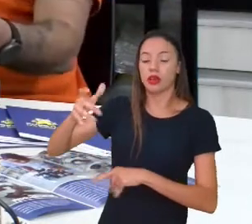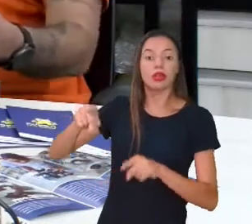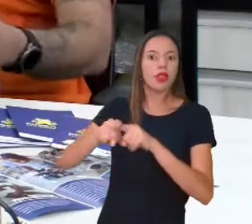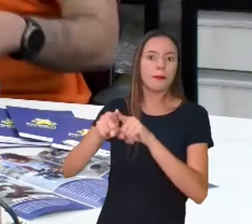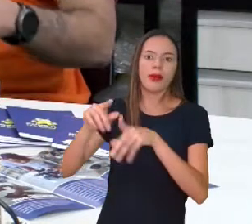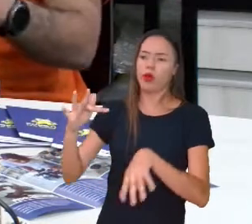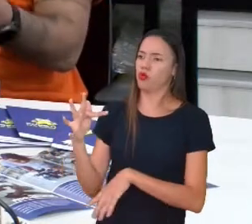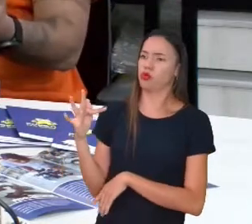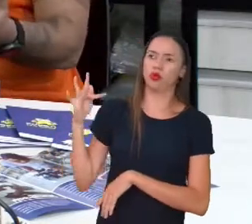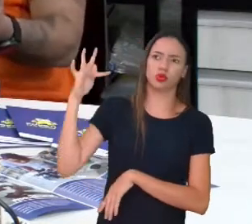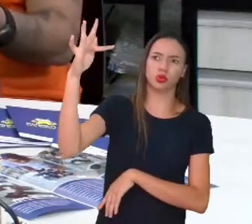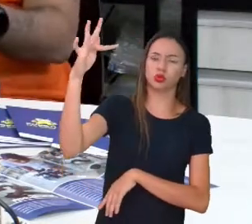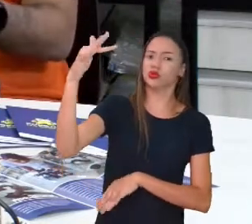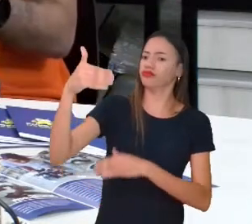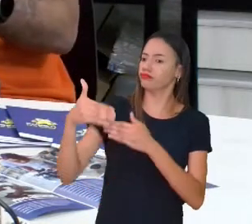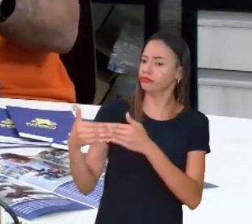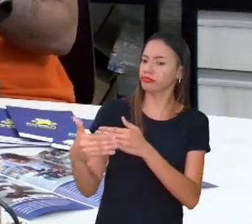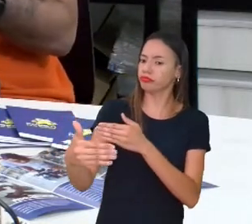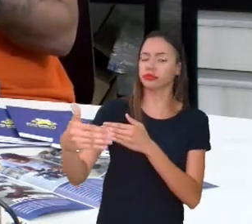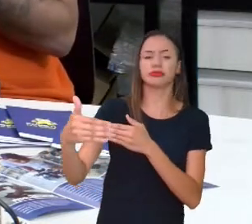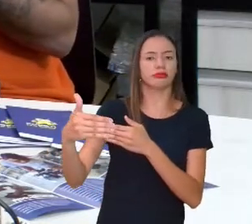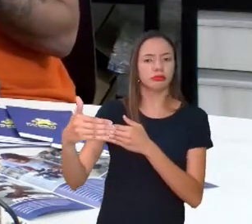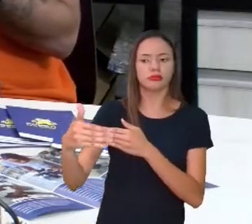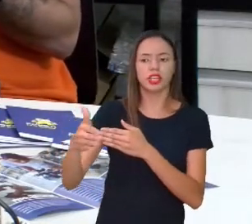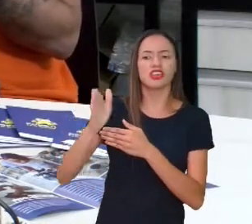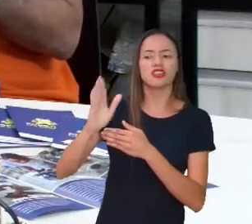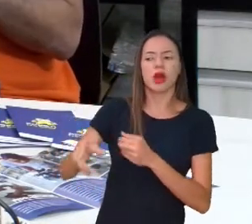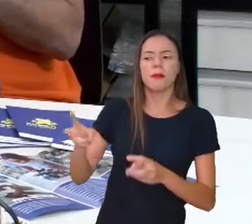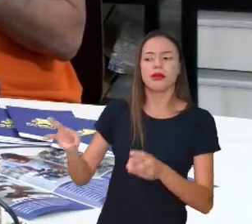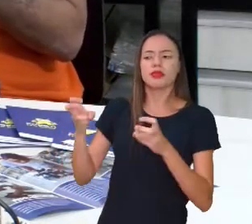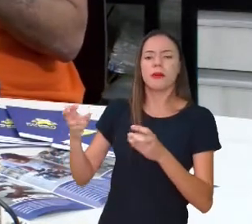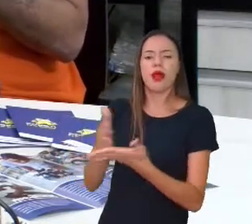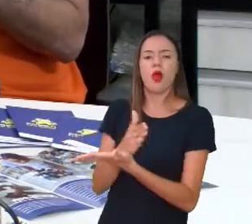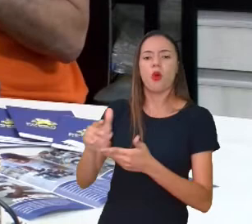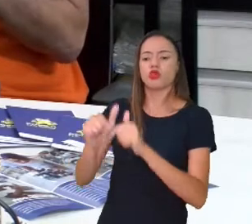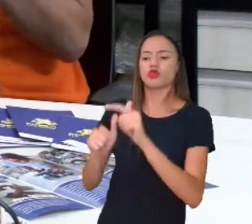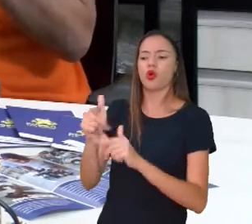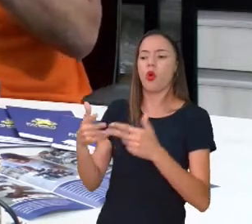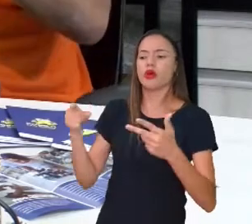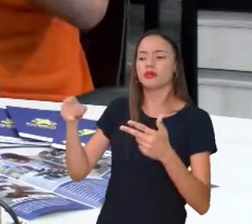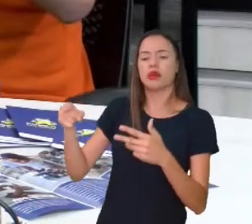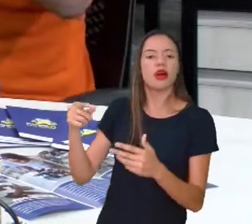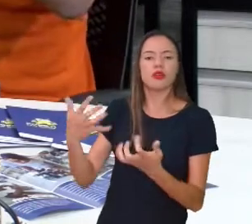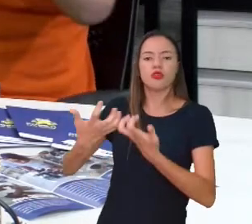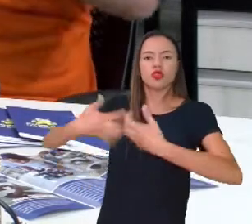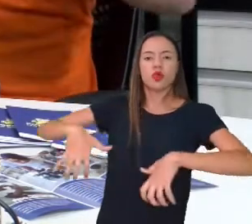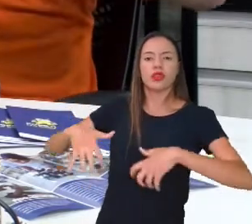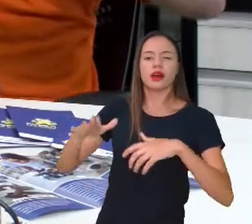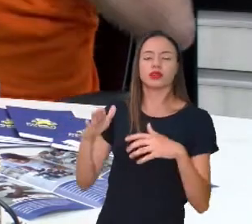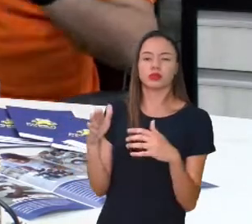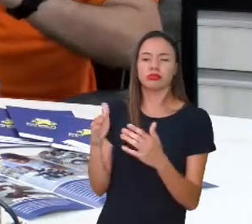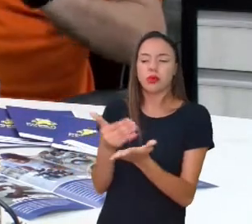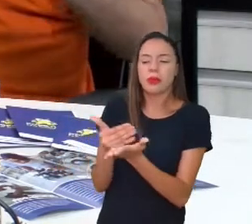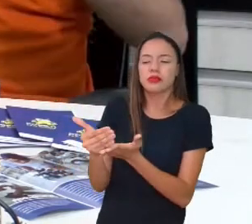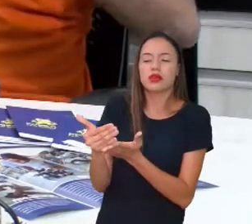muito próximo, assim, a gente já vê coisas funcionando de uma maneira meio que experimental, né? Tem assim, eu não tenho muita paciência, Carlos, de